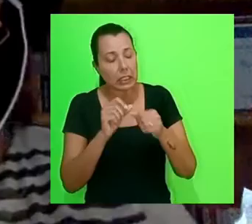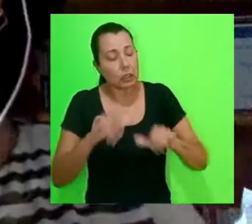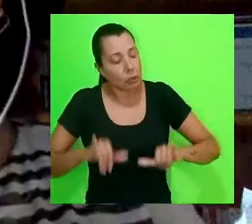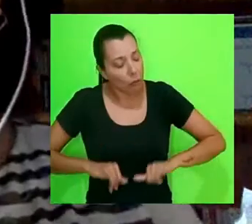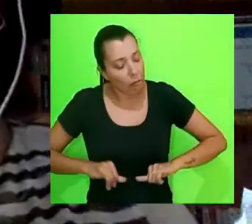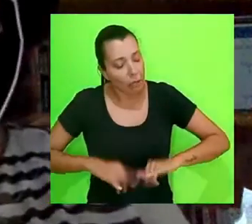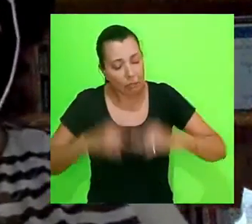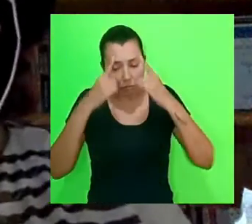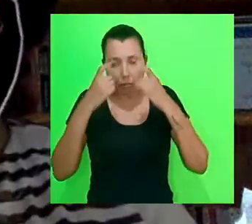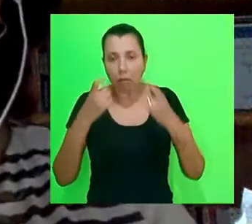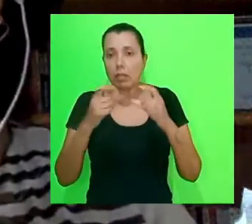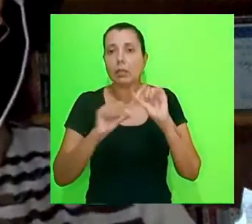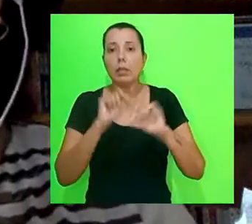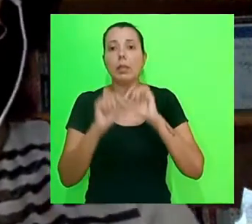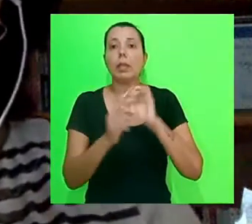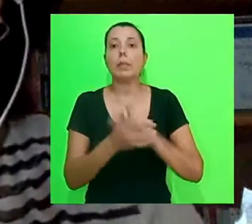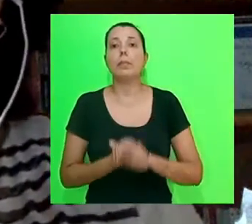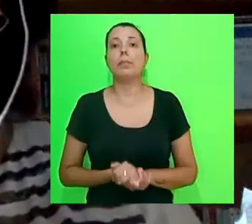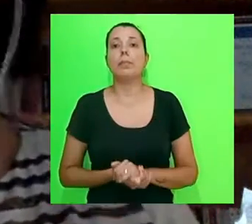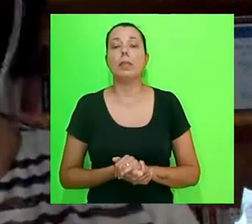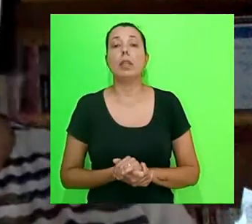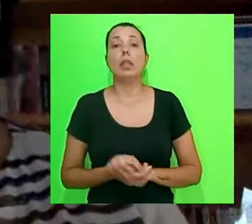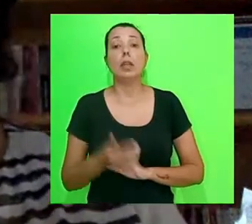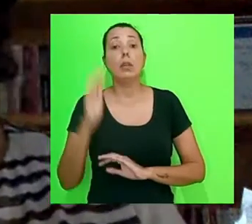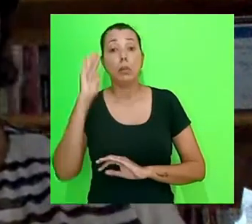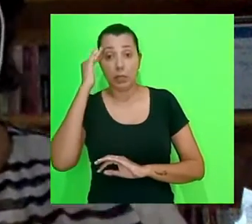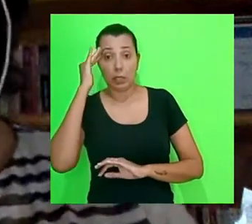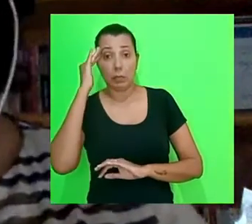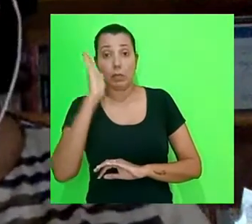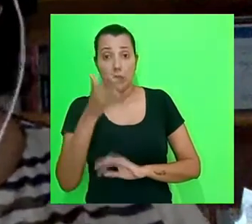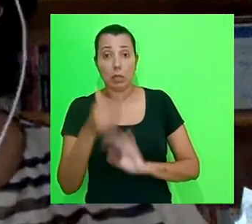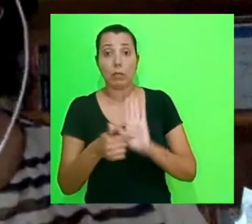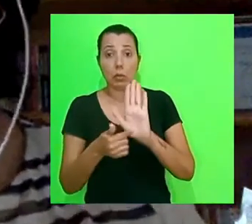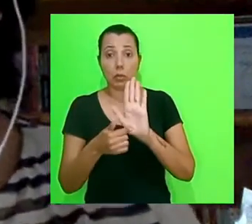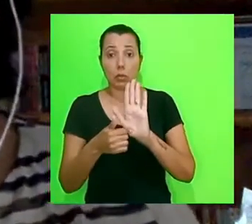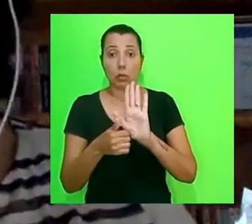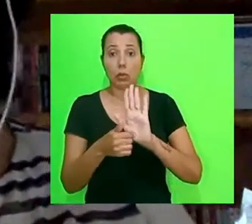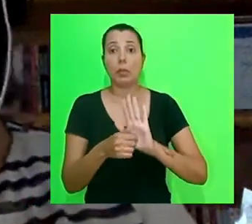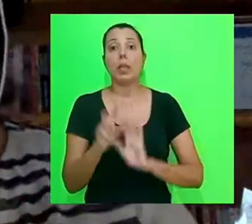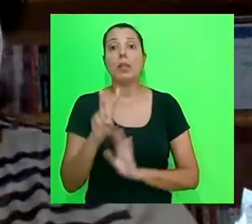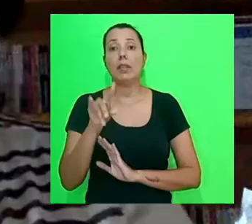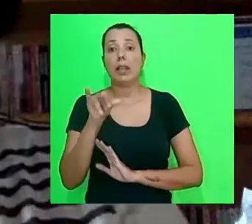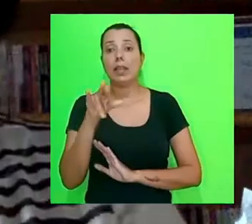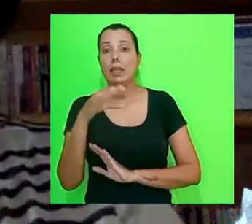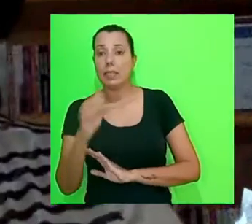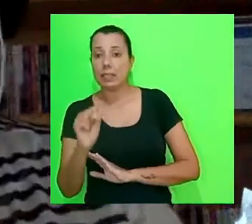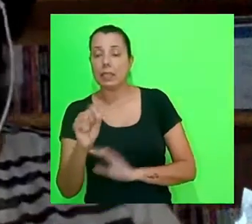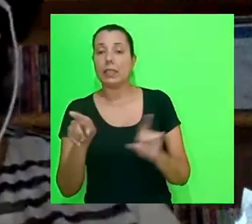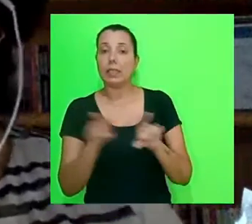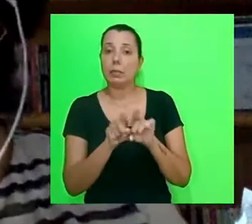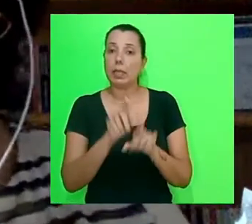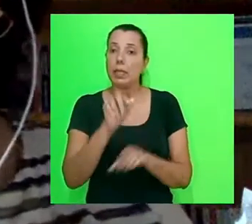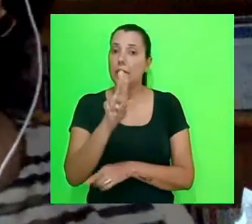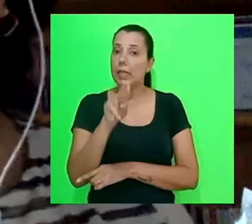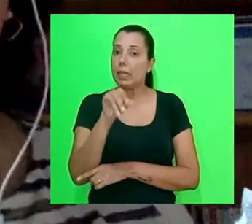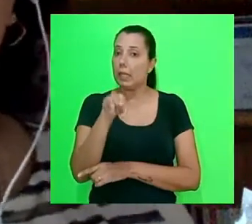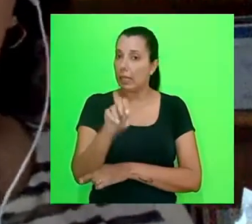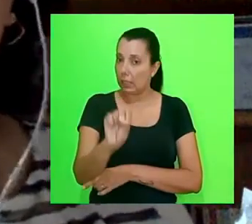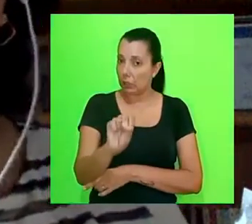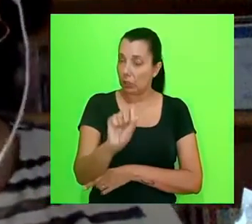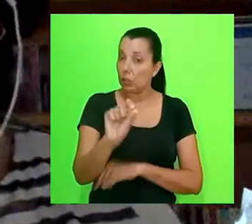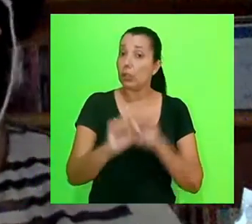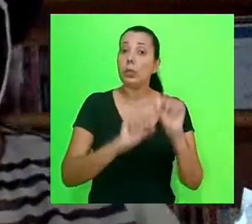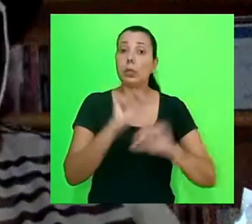mulher, nós precisamos que a sociedade se envolva. Então, se o vizinho sabe, se o parente sabe, se